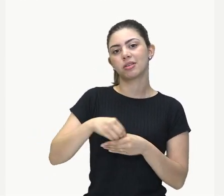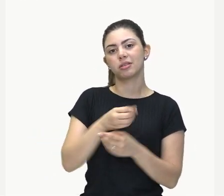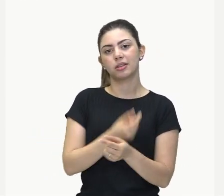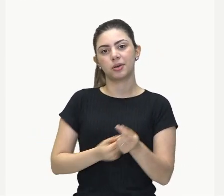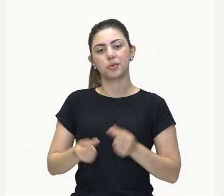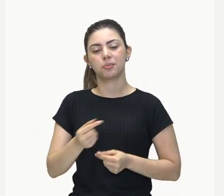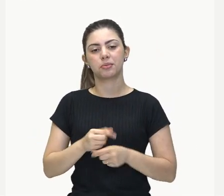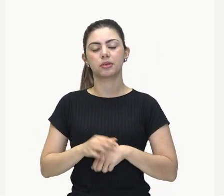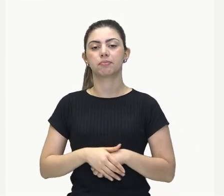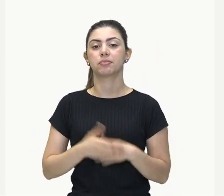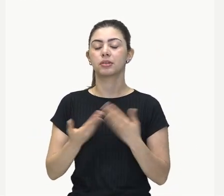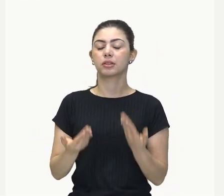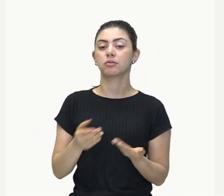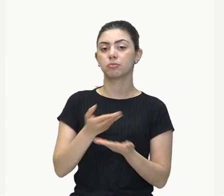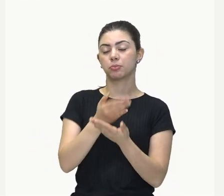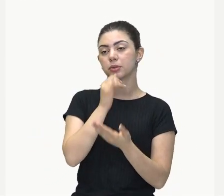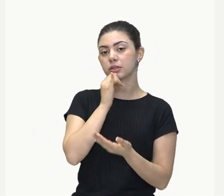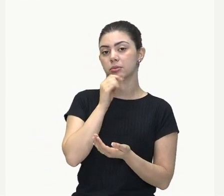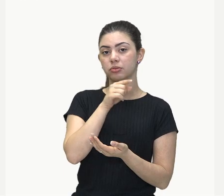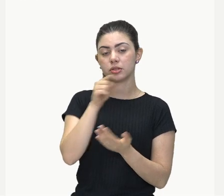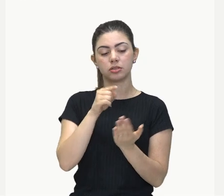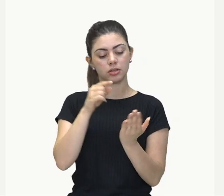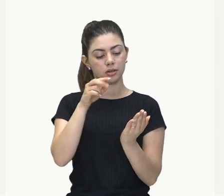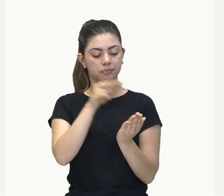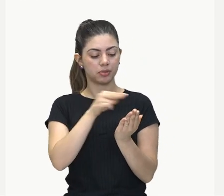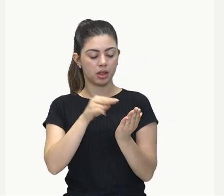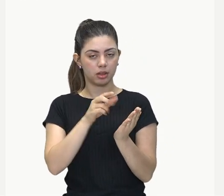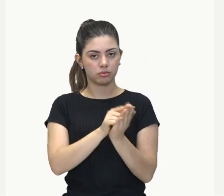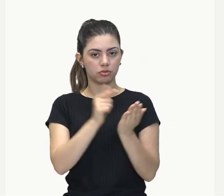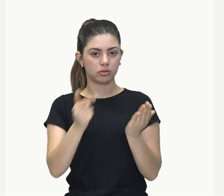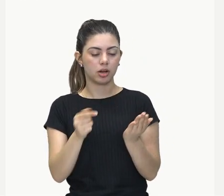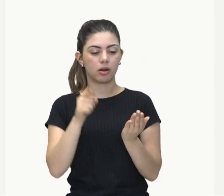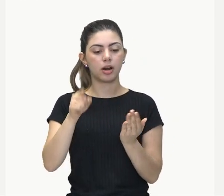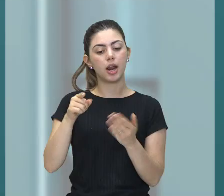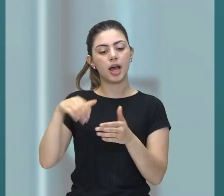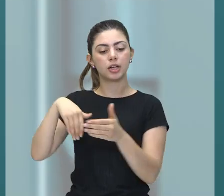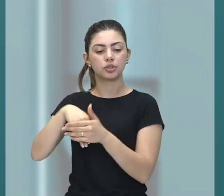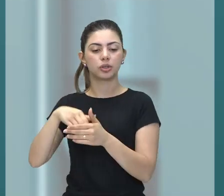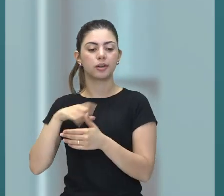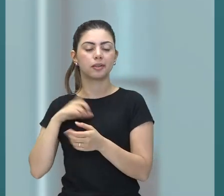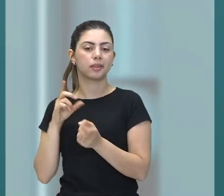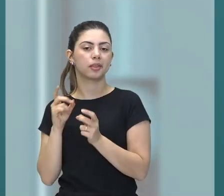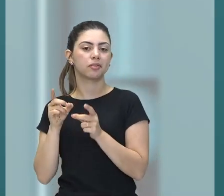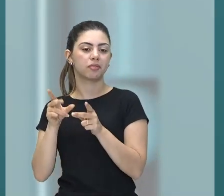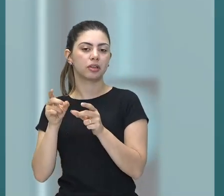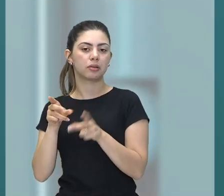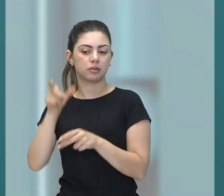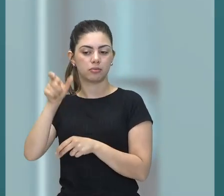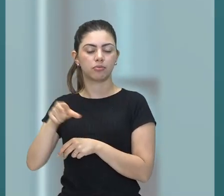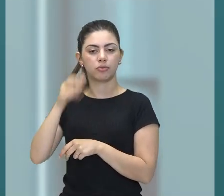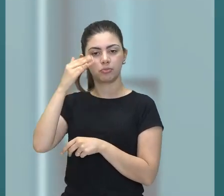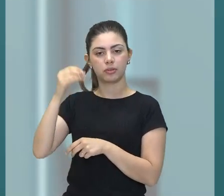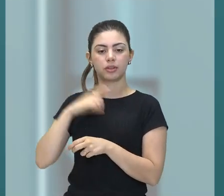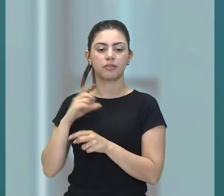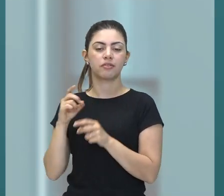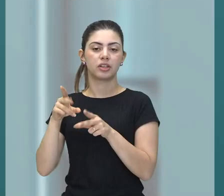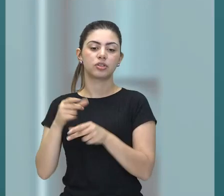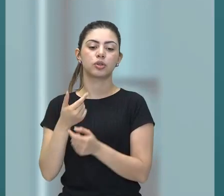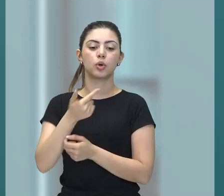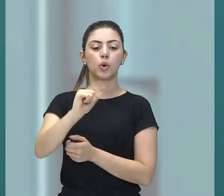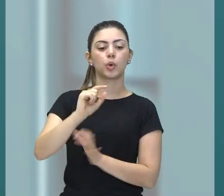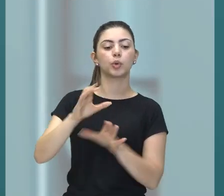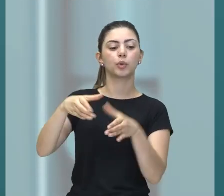ali no jornal, o jogador fulano de tal foi vendido para o clube X